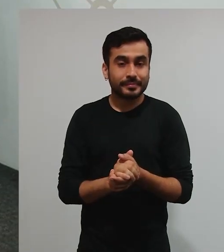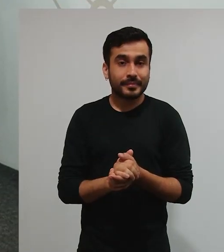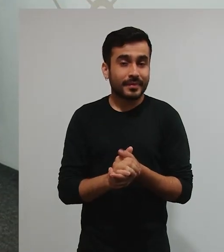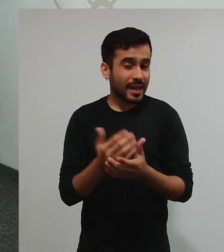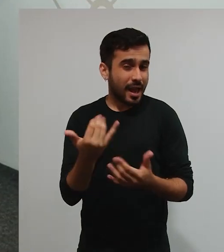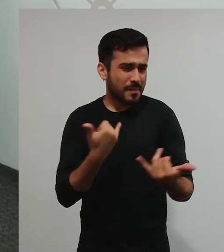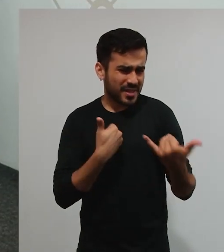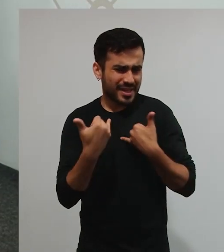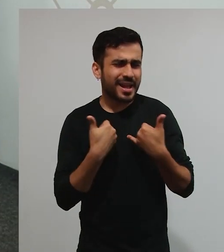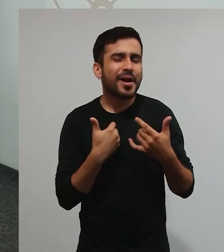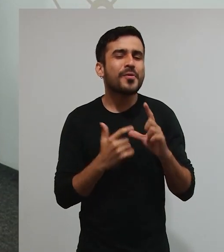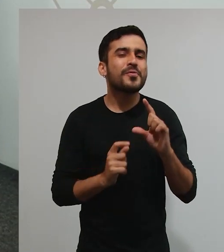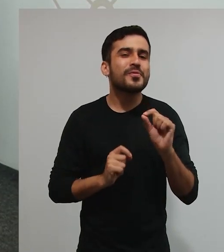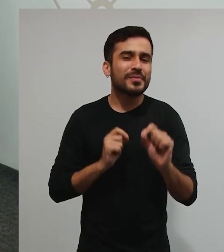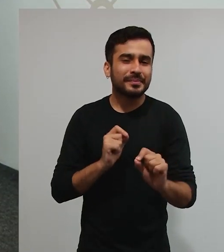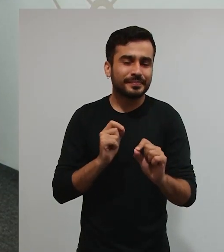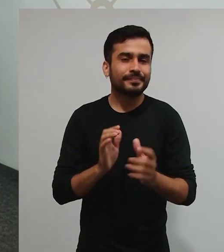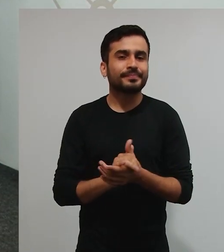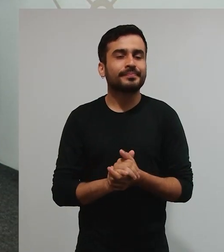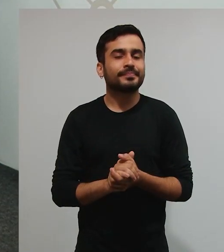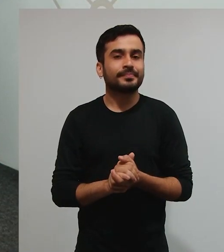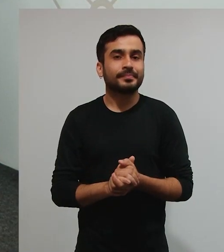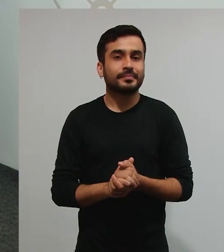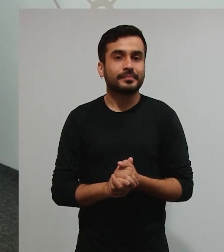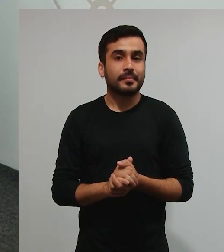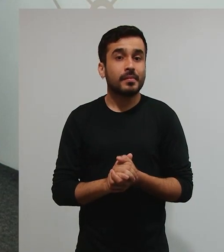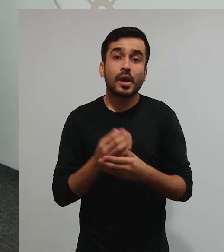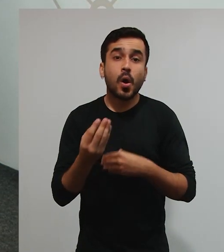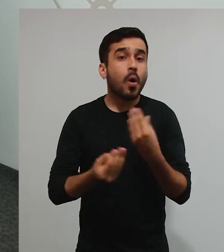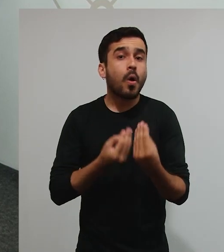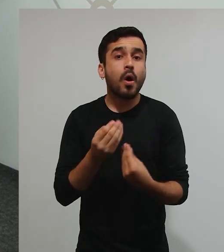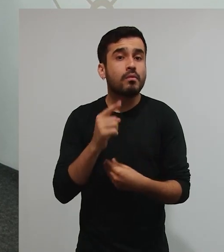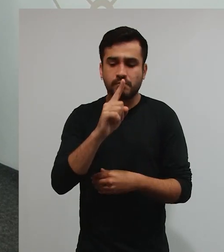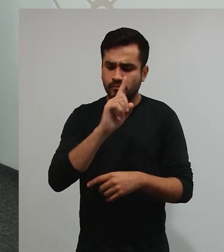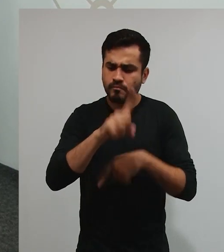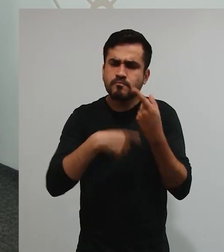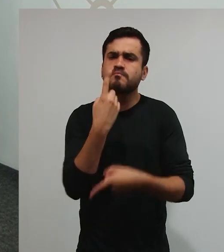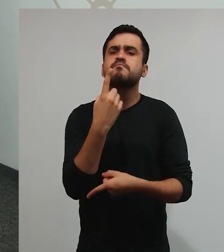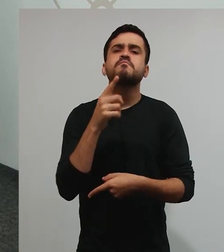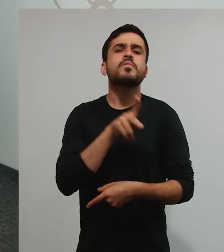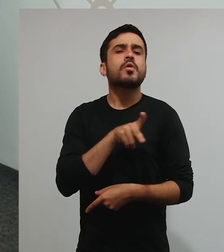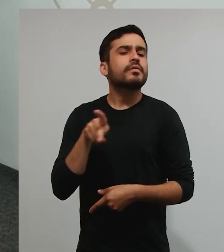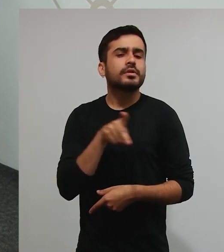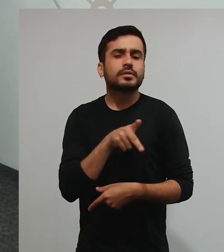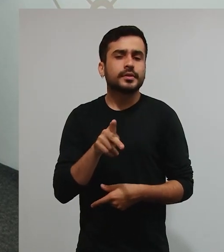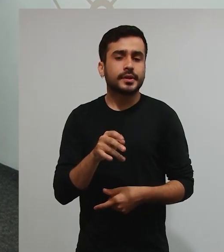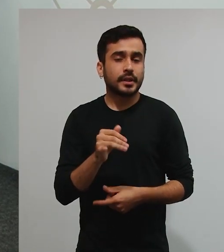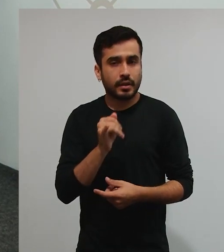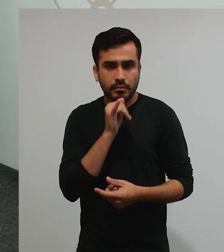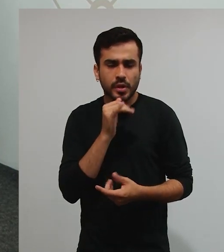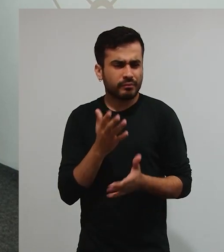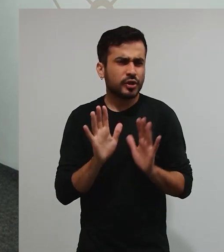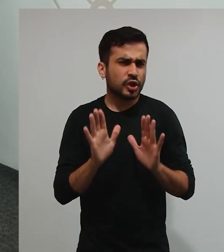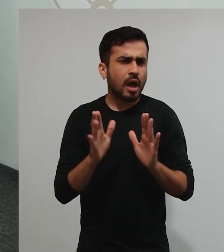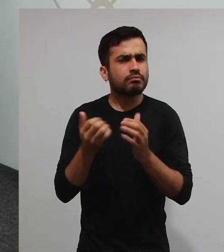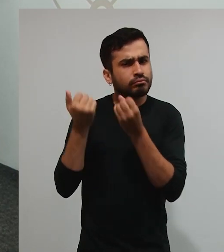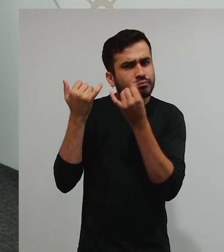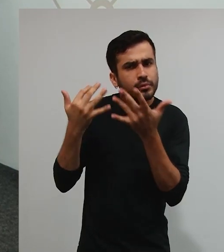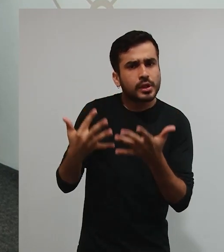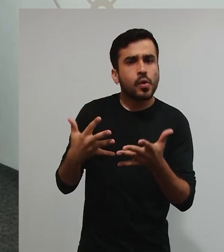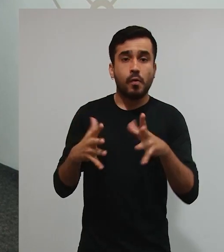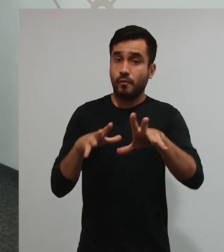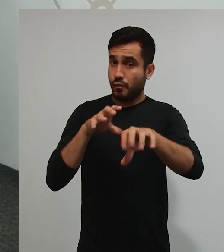pro meio das crianças e pula, e todo mundo, sabe, quando ela passa, aquele monte de criança vai se juntando a ela, fazendo aquela corrente. Então é esse tipo